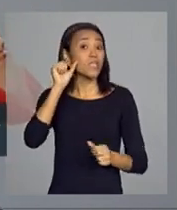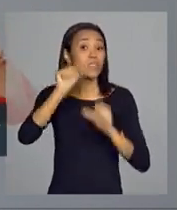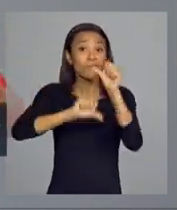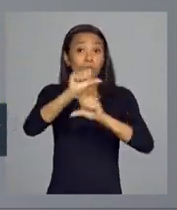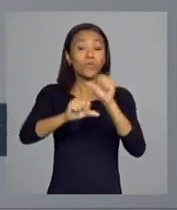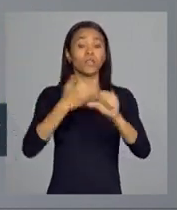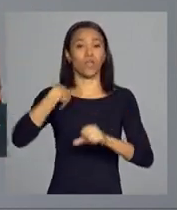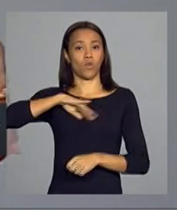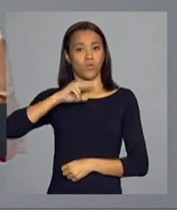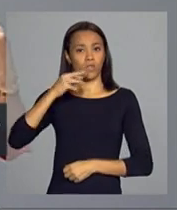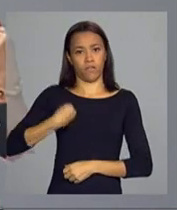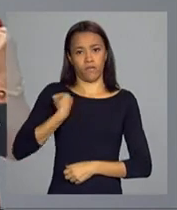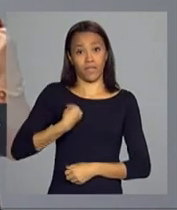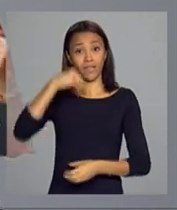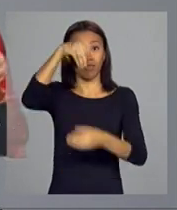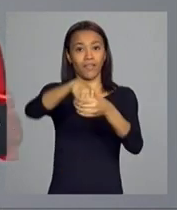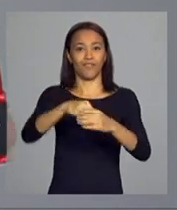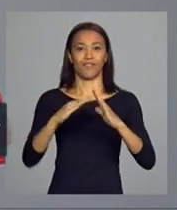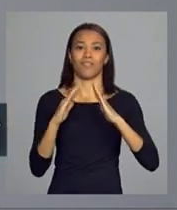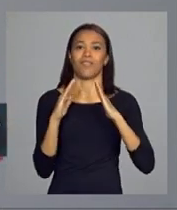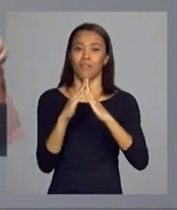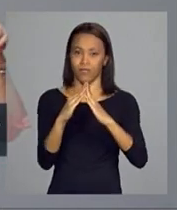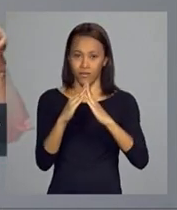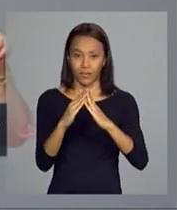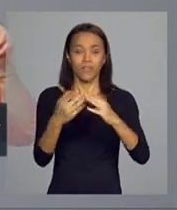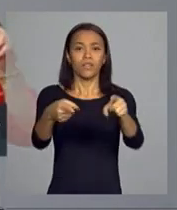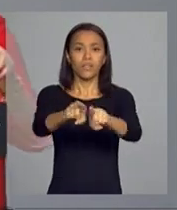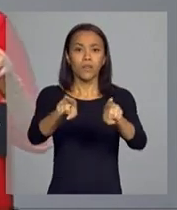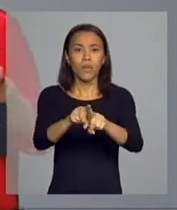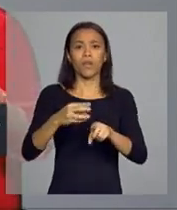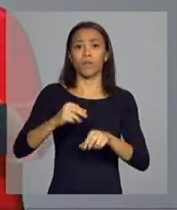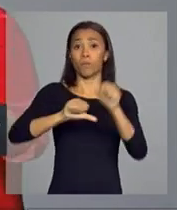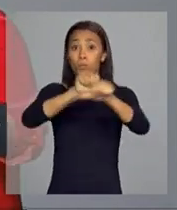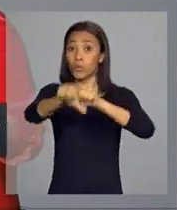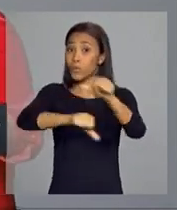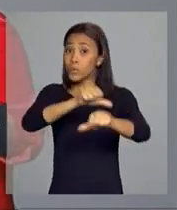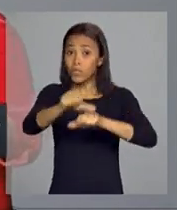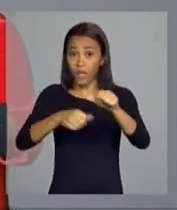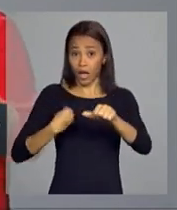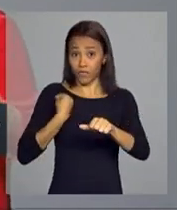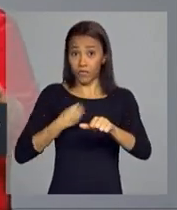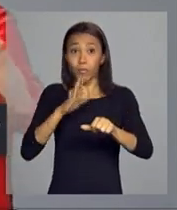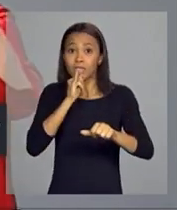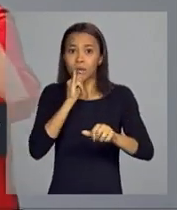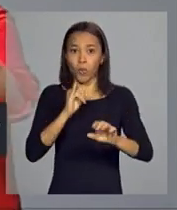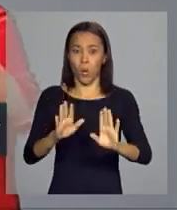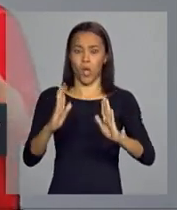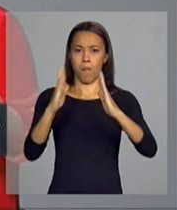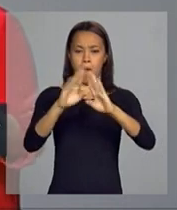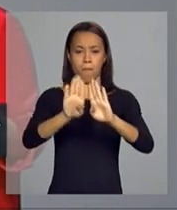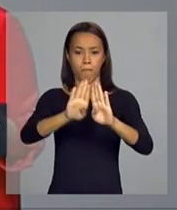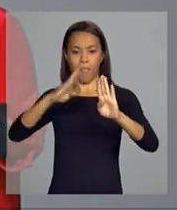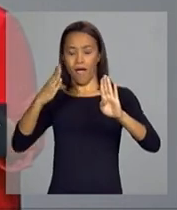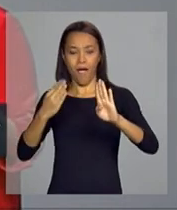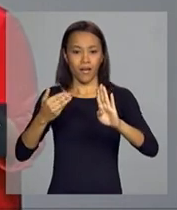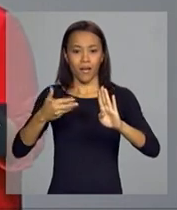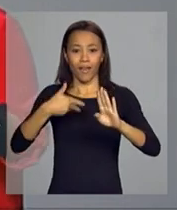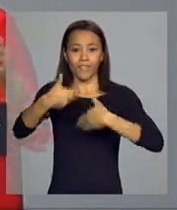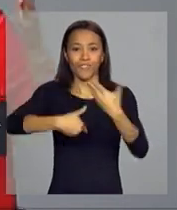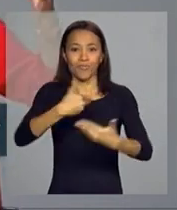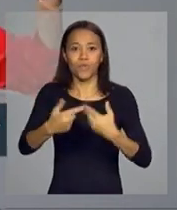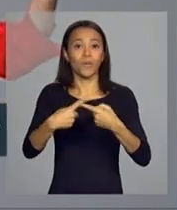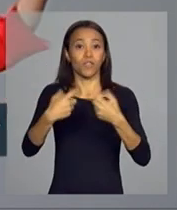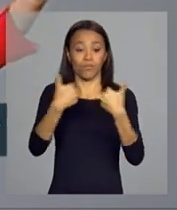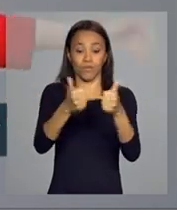a nossa vida dentro de casa e também muda a vida. A hora que a gente abre a porta, a gente quer o serviço de